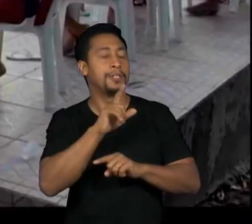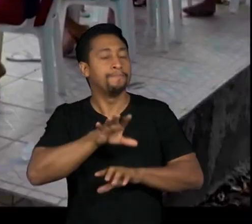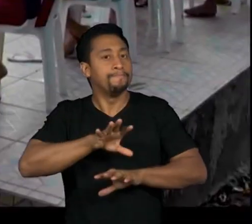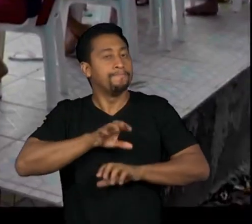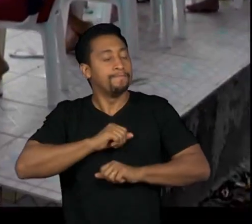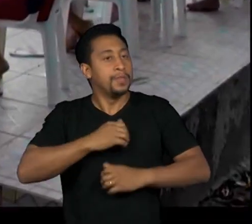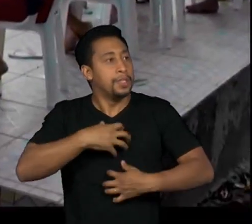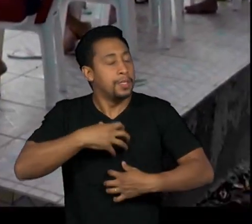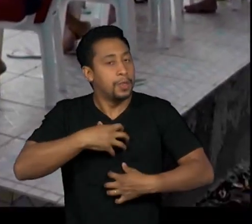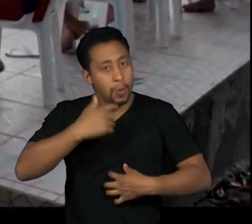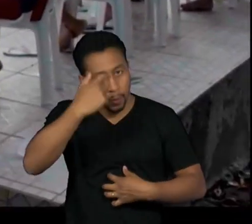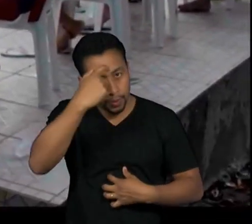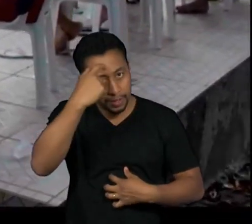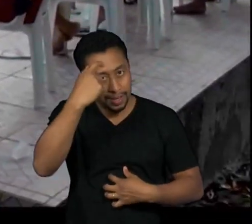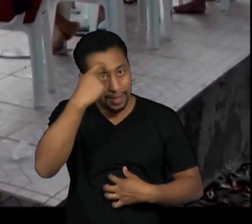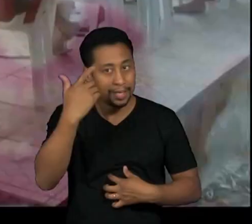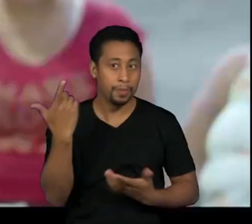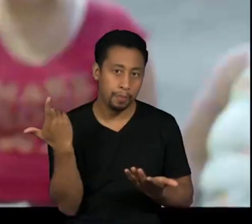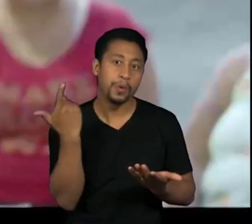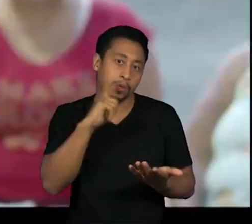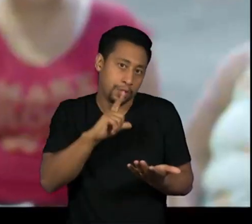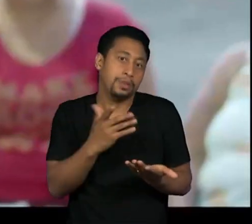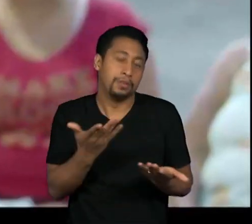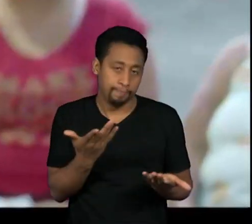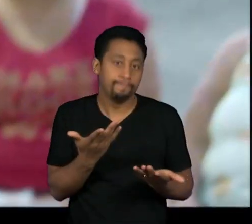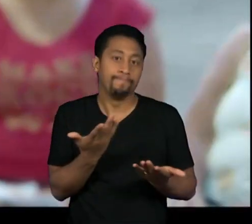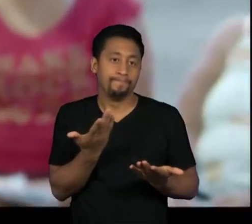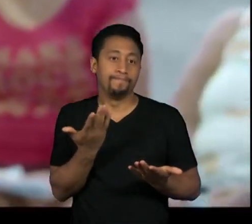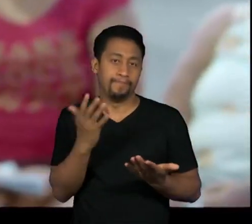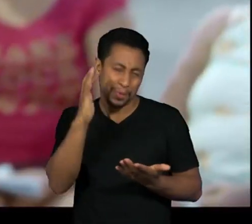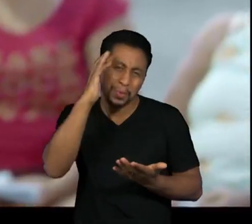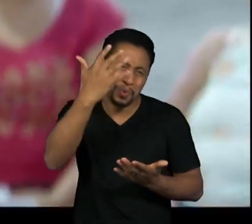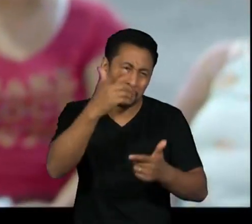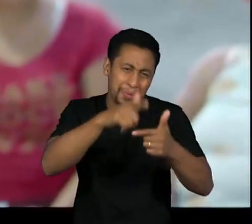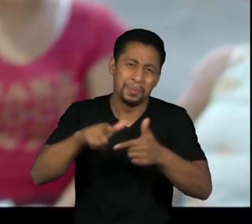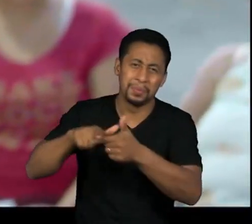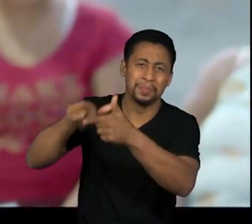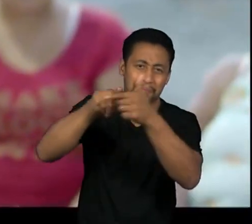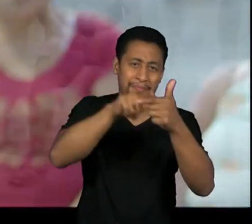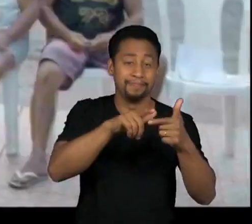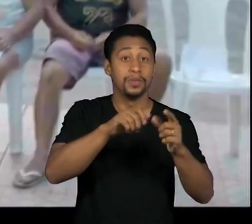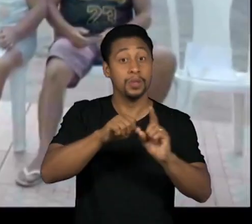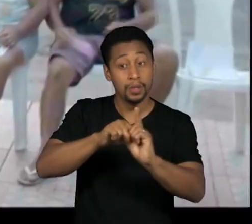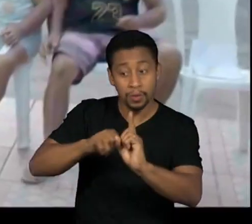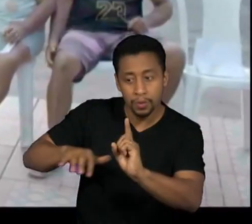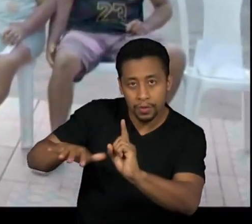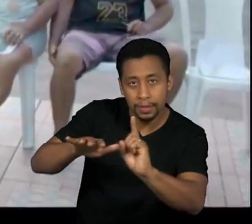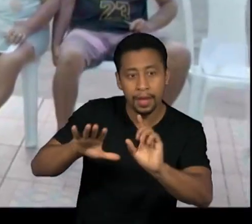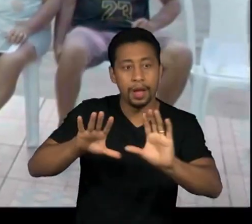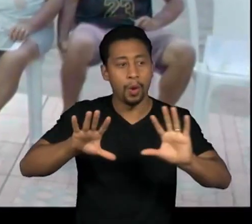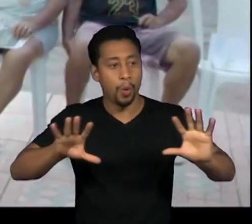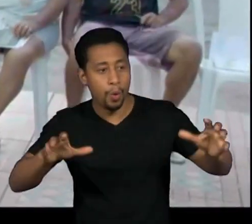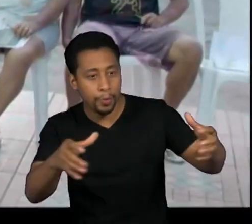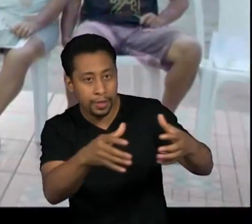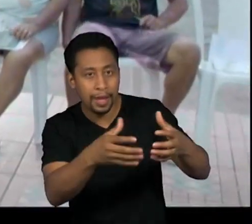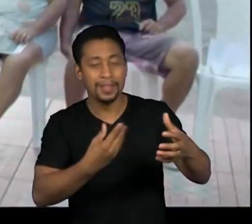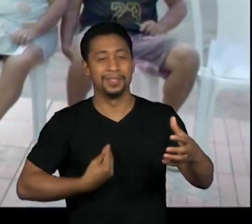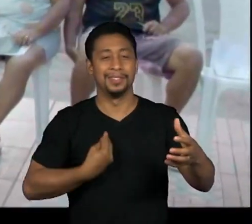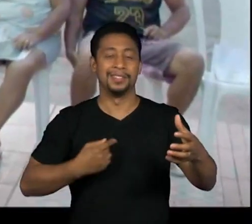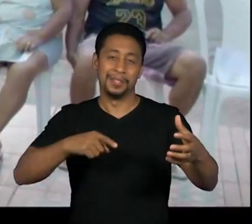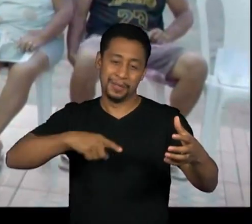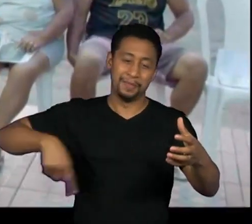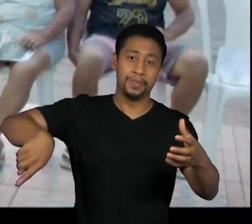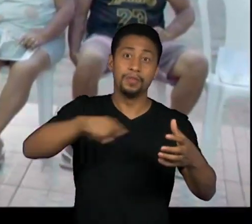seja a floresta de manguezal, a participação das comunidades, a participação das pessoas que vivem nesses ecossistemas